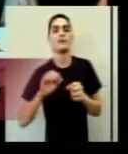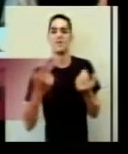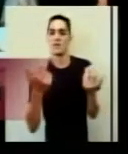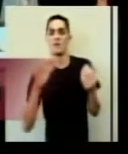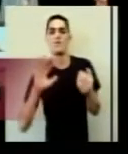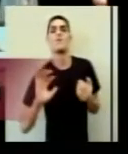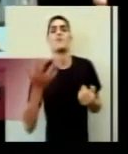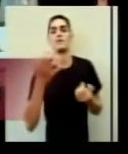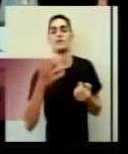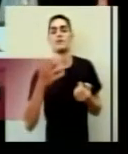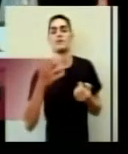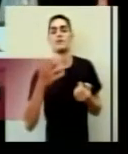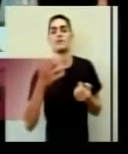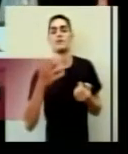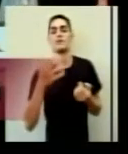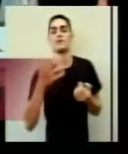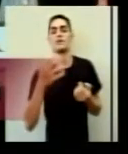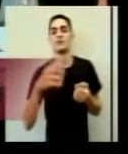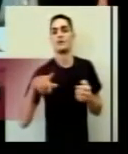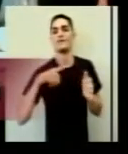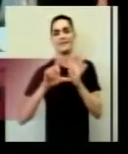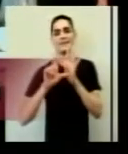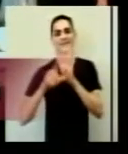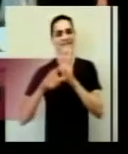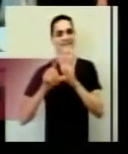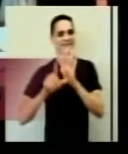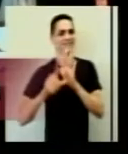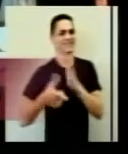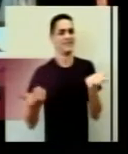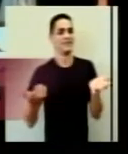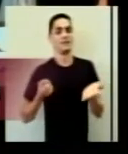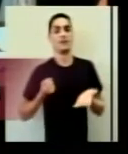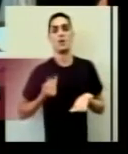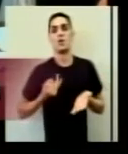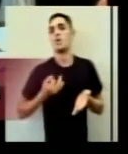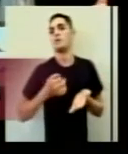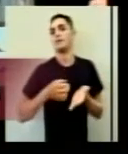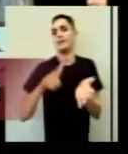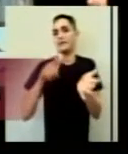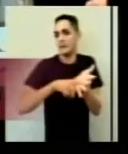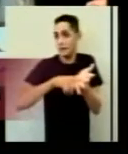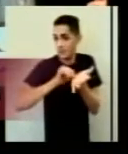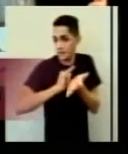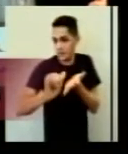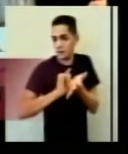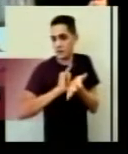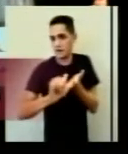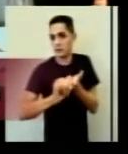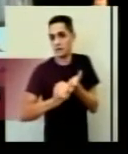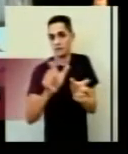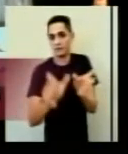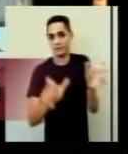Olha lá, a mesma coisa aconteceu, nós tivemos aquele atraso